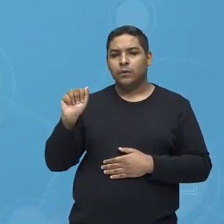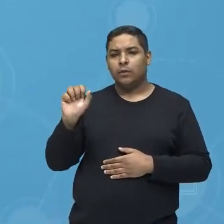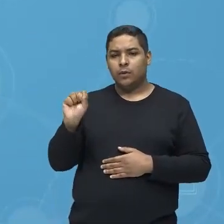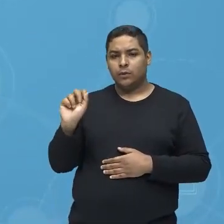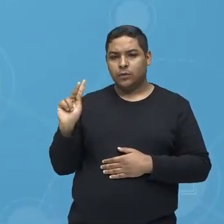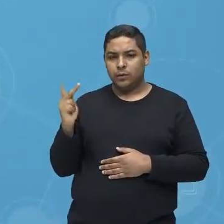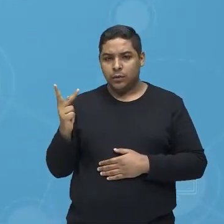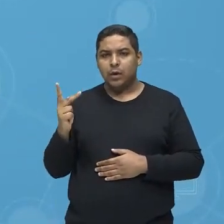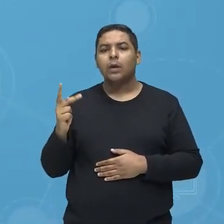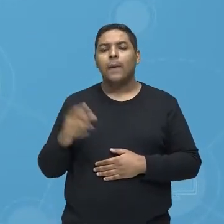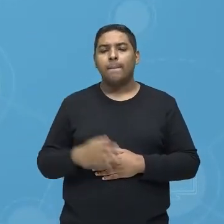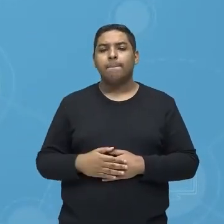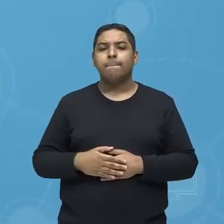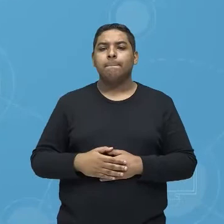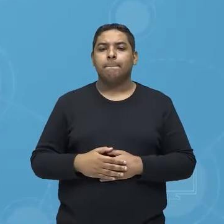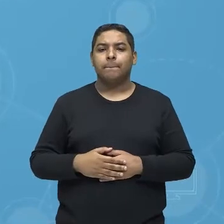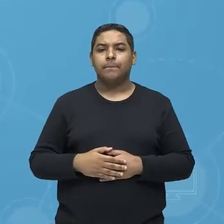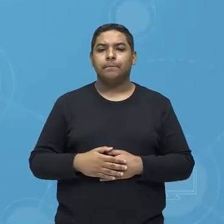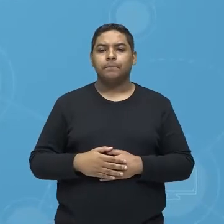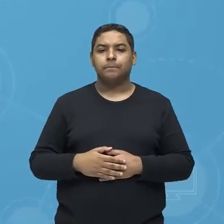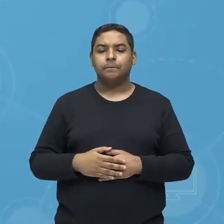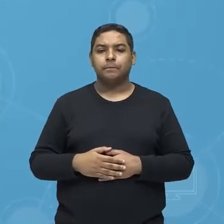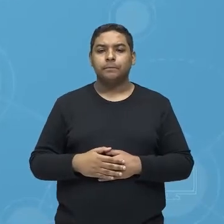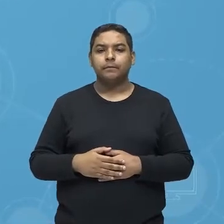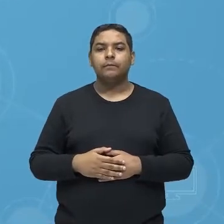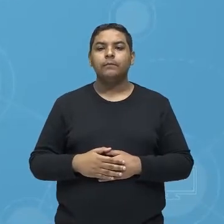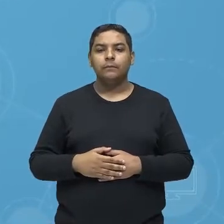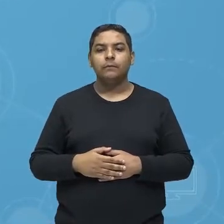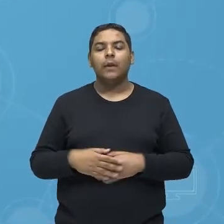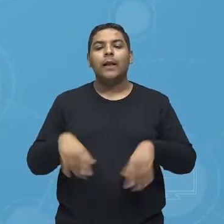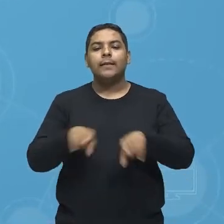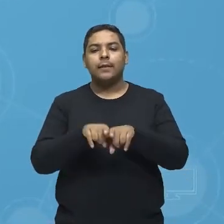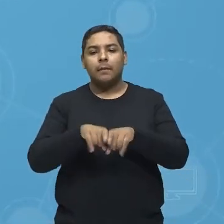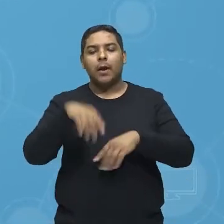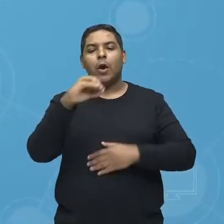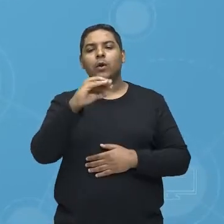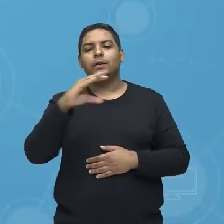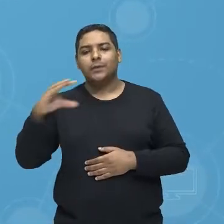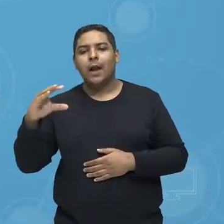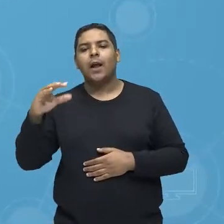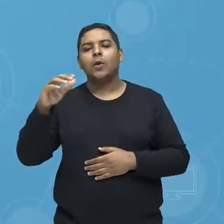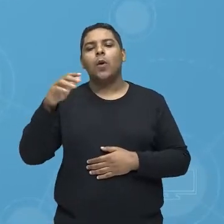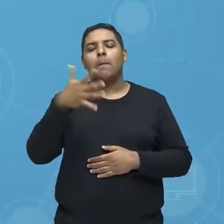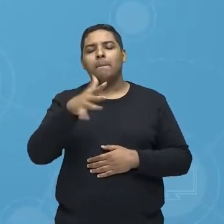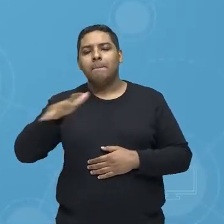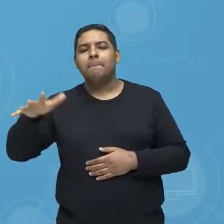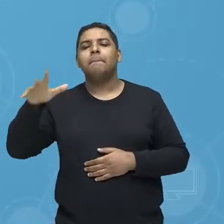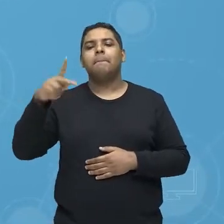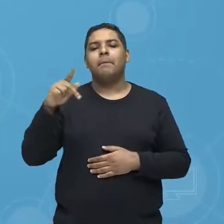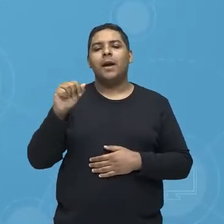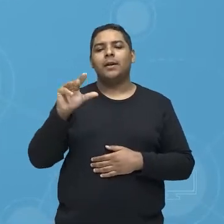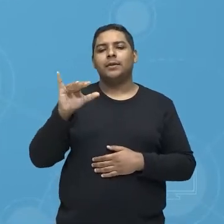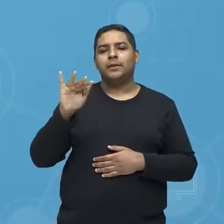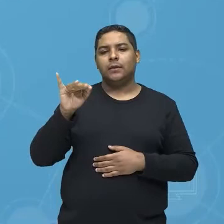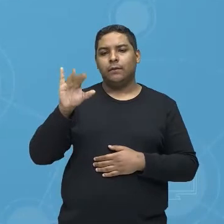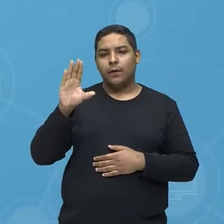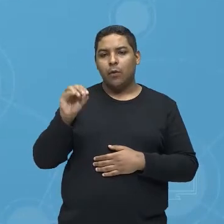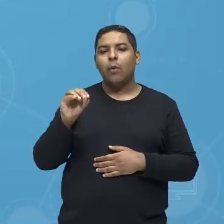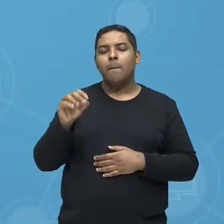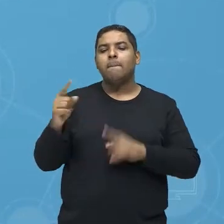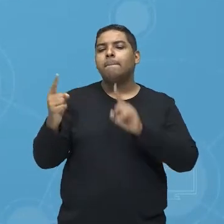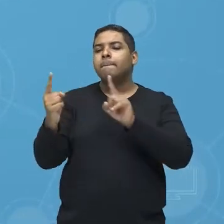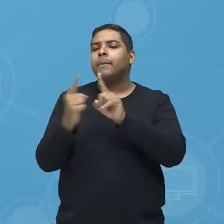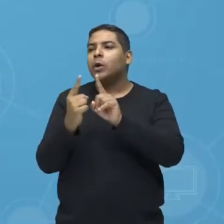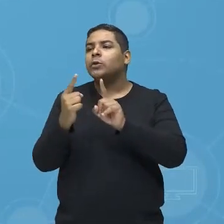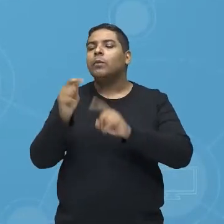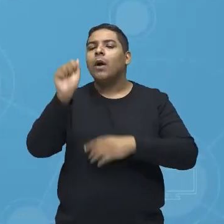parte central e posteriormente pegou a parte do Oceano Pacífico, que liga ali ao continente asiático principalmente, com a